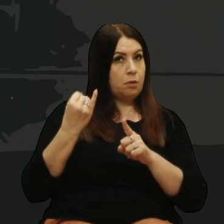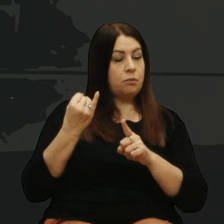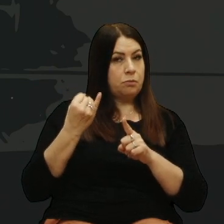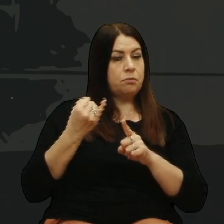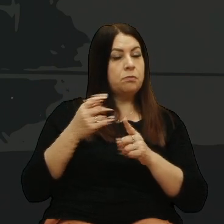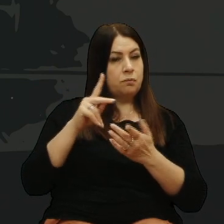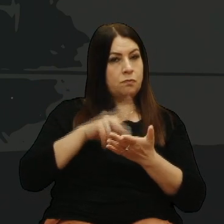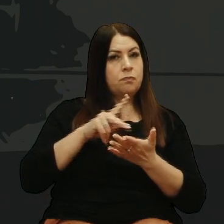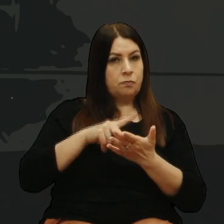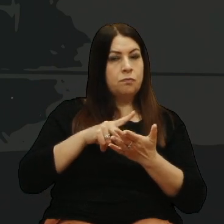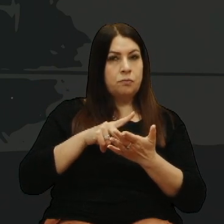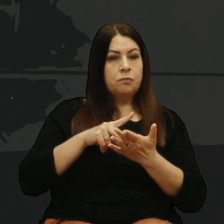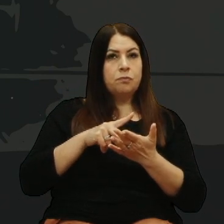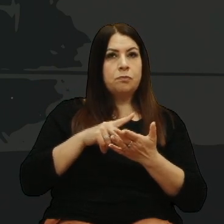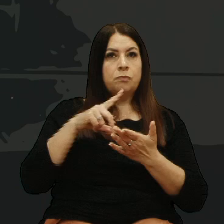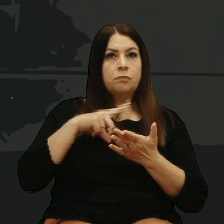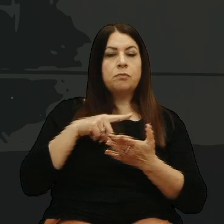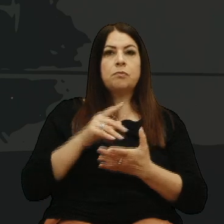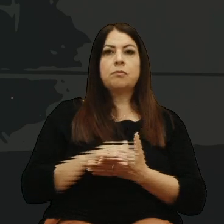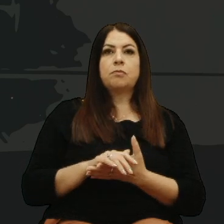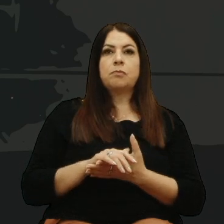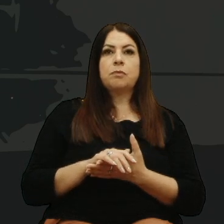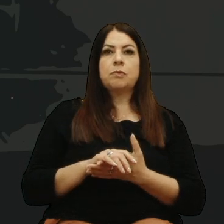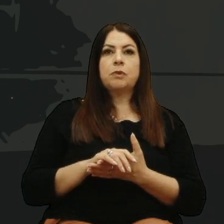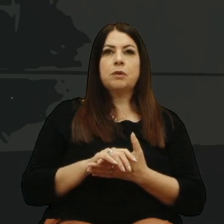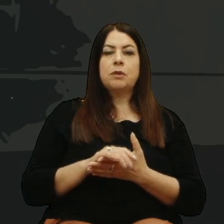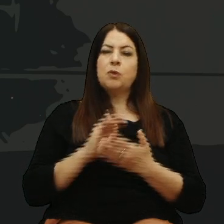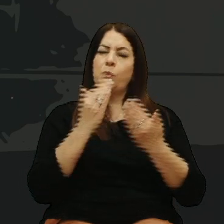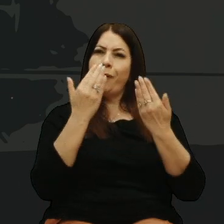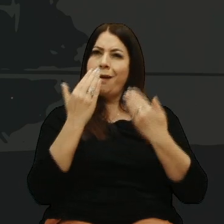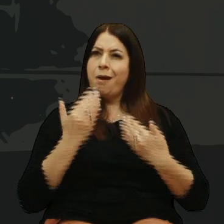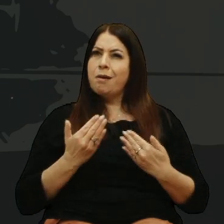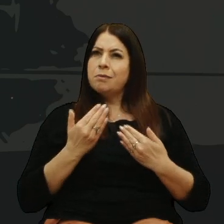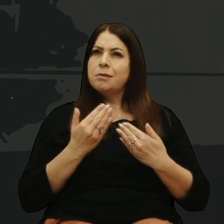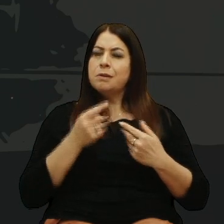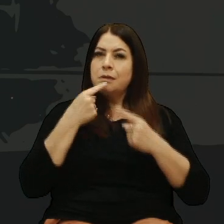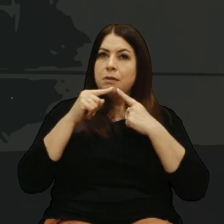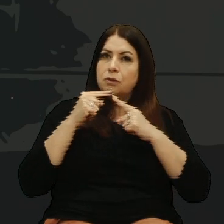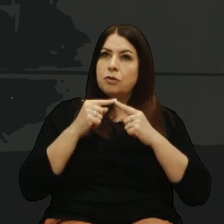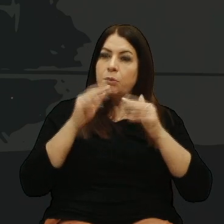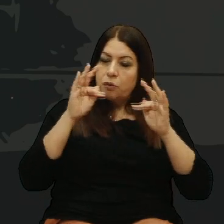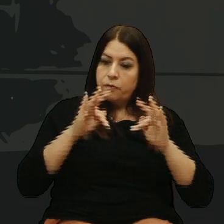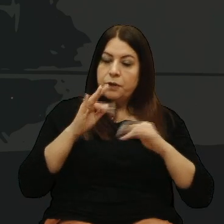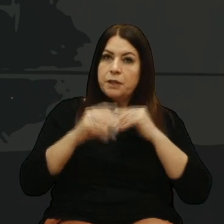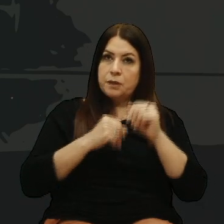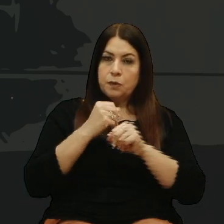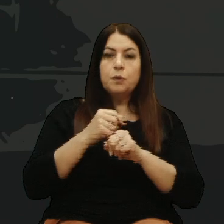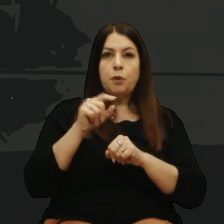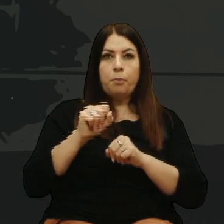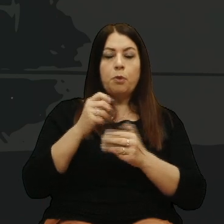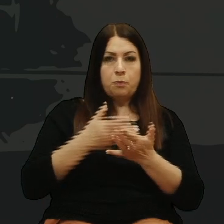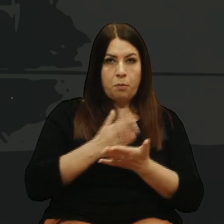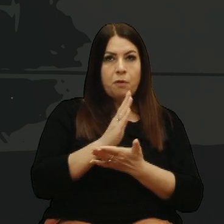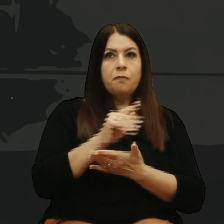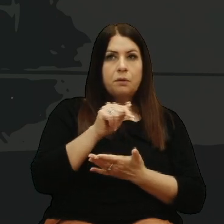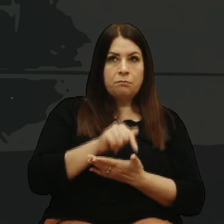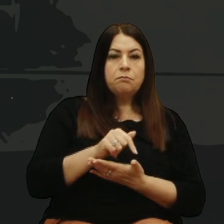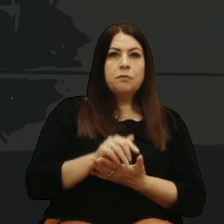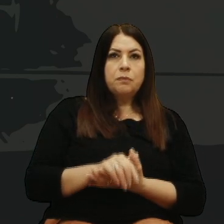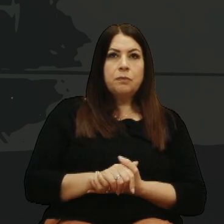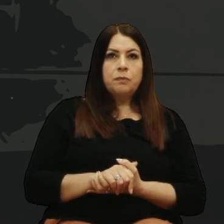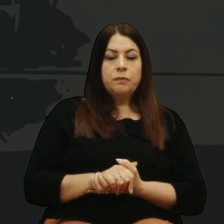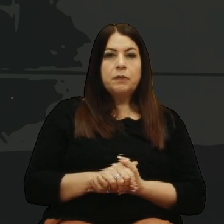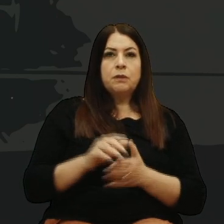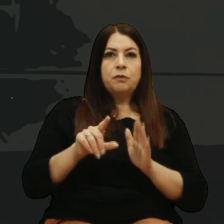de fato, haja uma análise crítica para que, no final deste ano, a gente possa aprová-la, né,